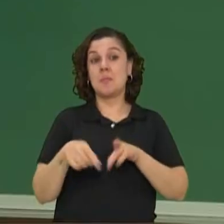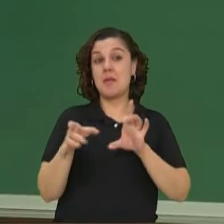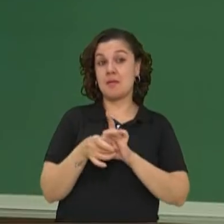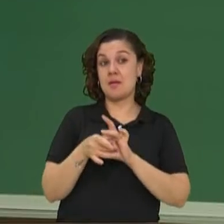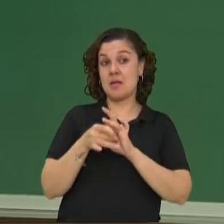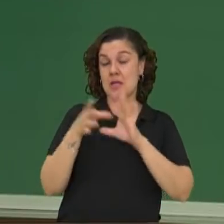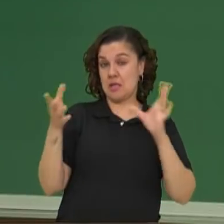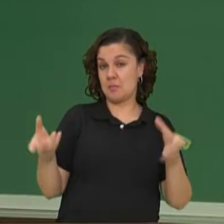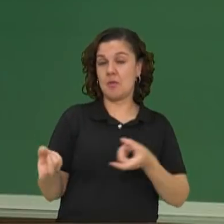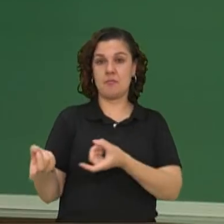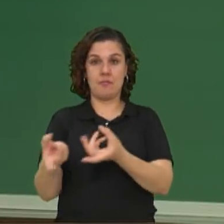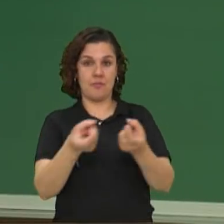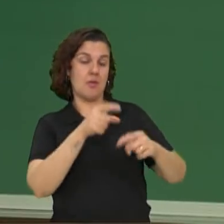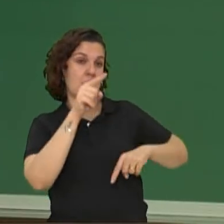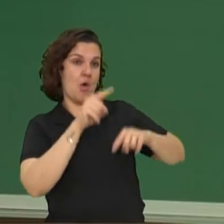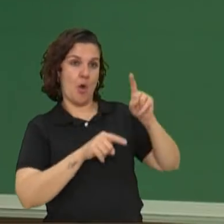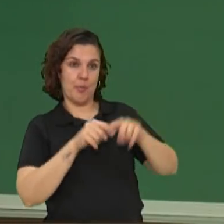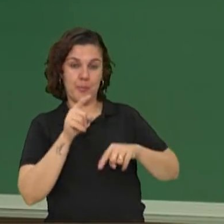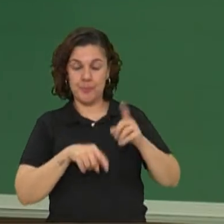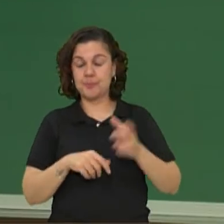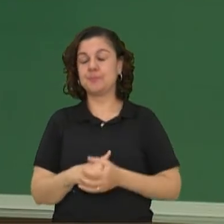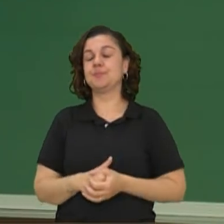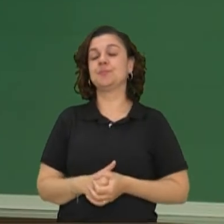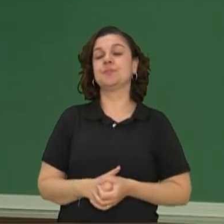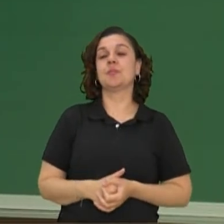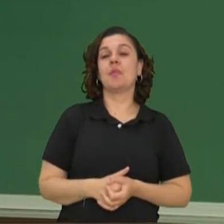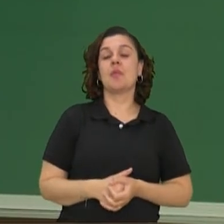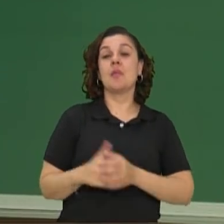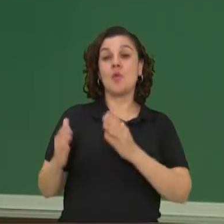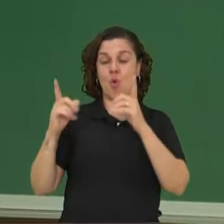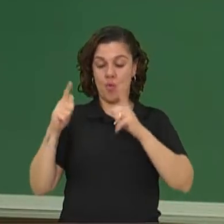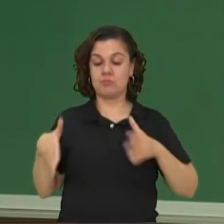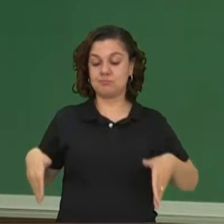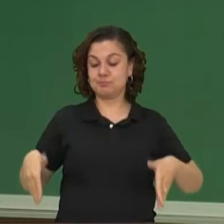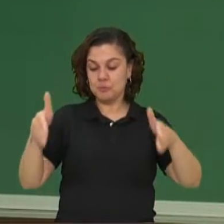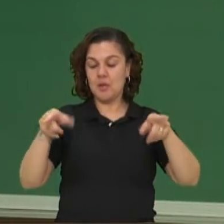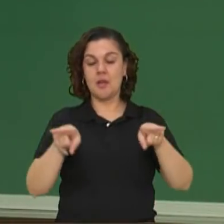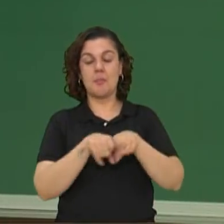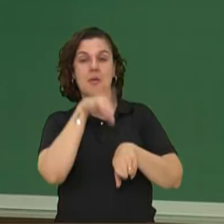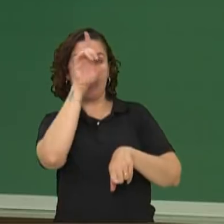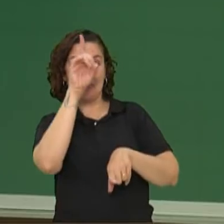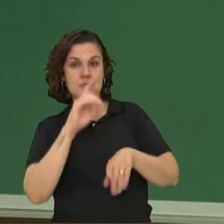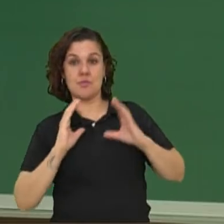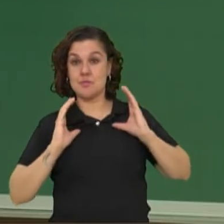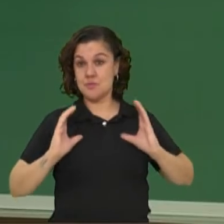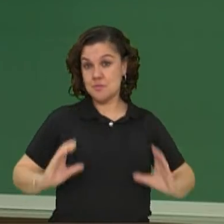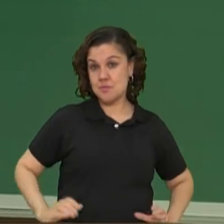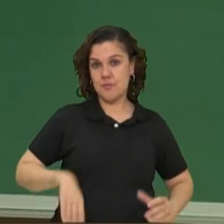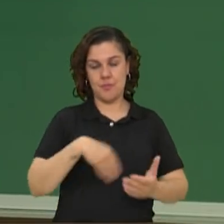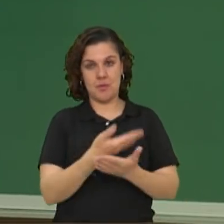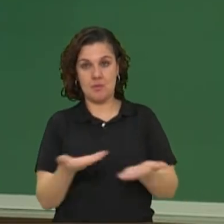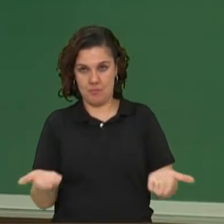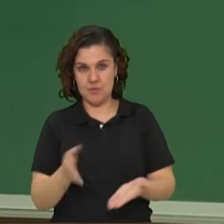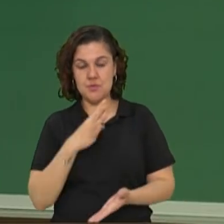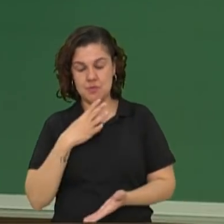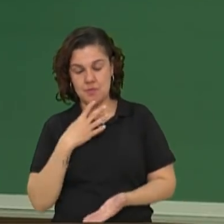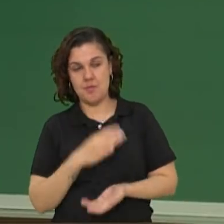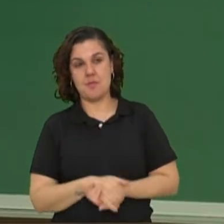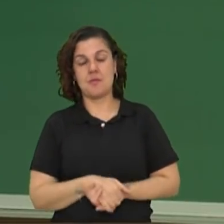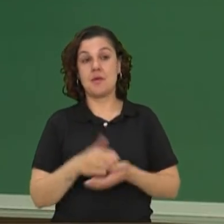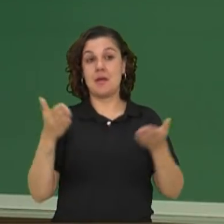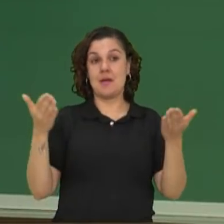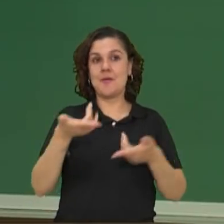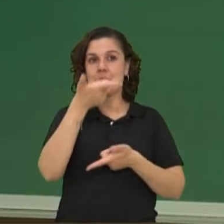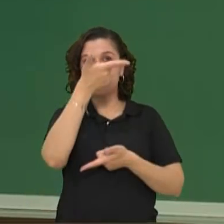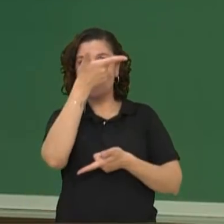de comercializar os seus produtos, né? Nas feiras livres, e os direitos civis, né? Que nós conhecemos hoje. Tá? Então